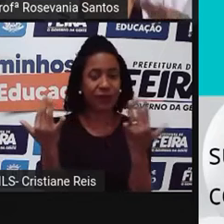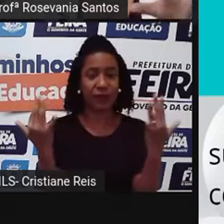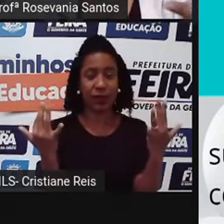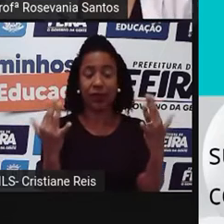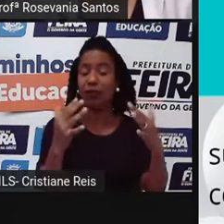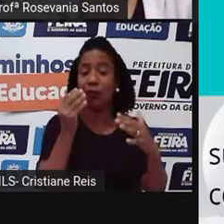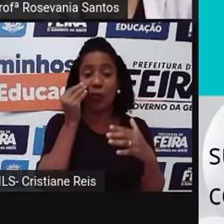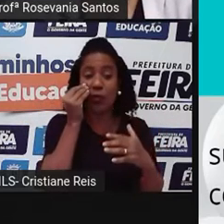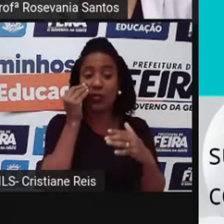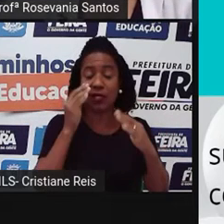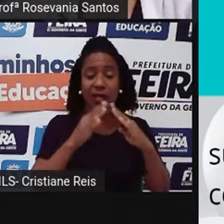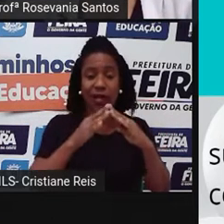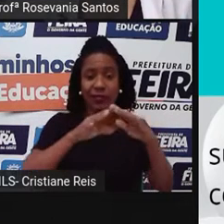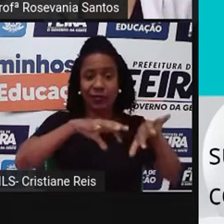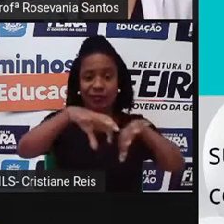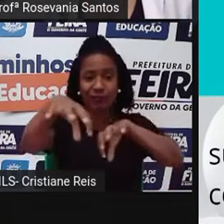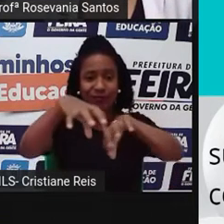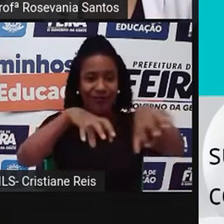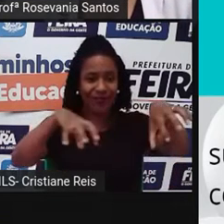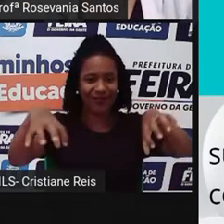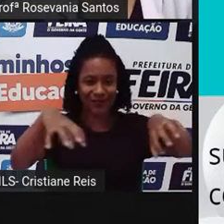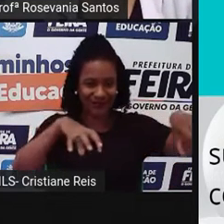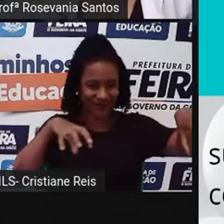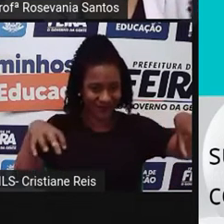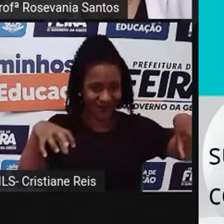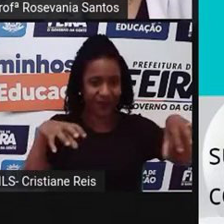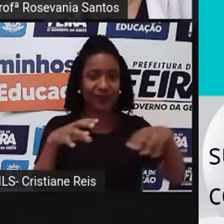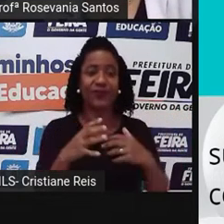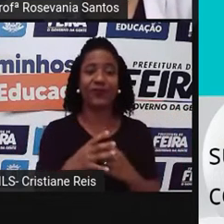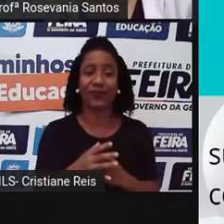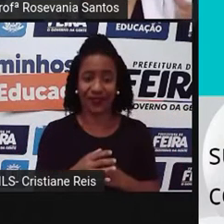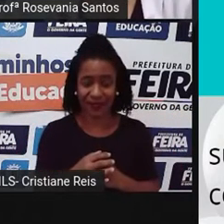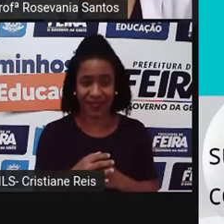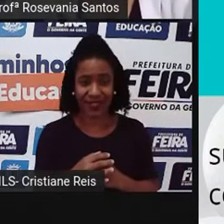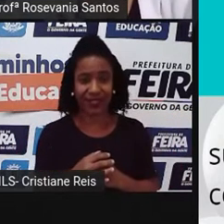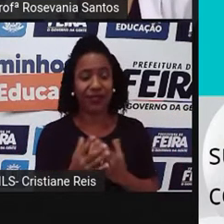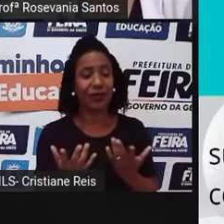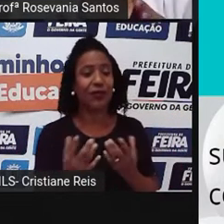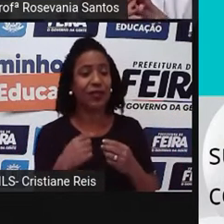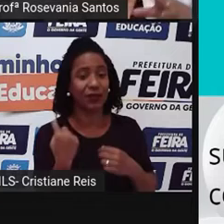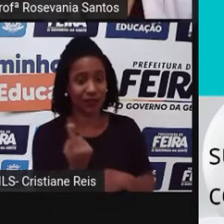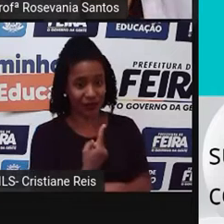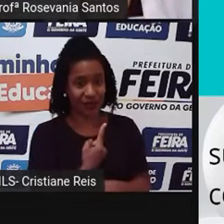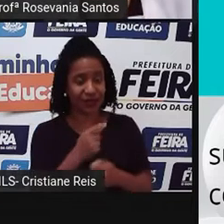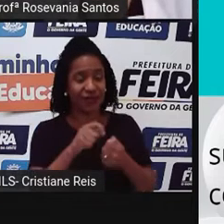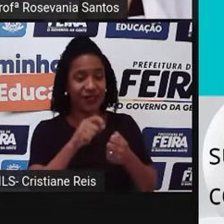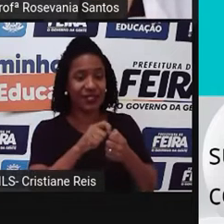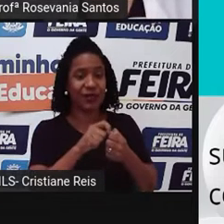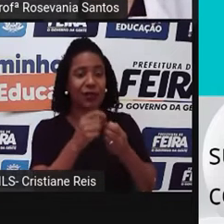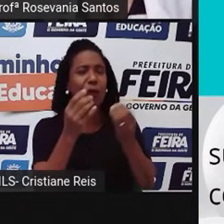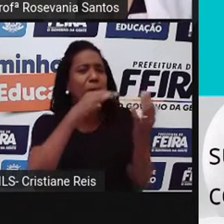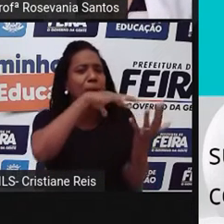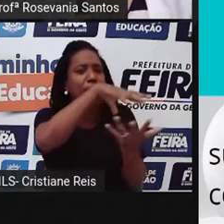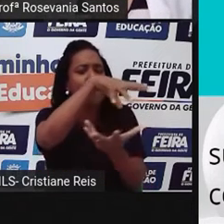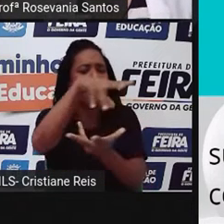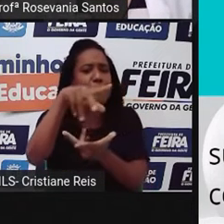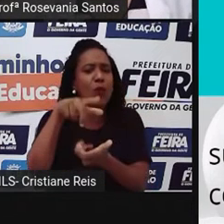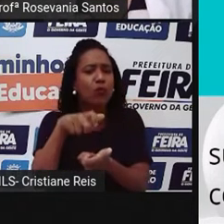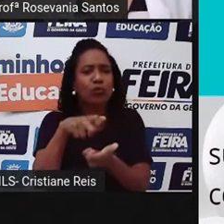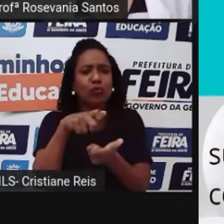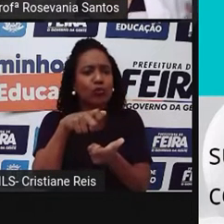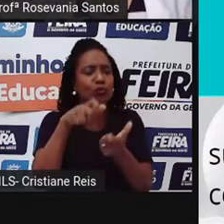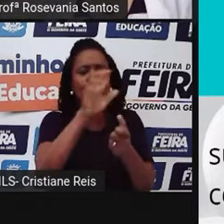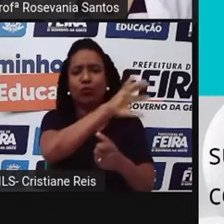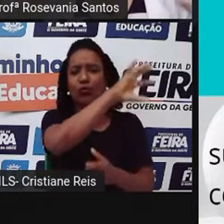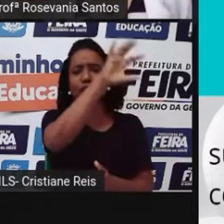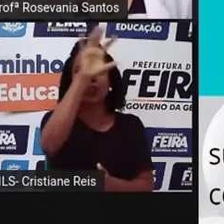regionalização, a divisão básica da casa. Desta forma, elaborar uma regionalização mundial, agora vamos pensar, né, no espaço